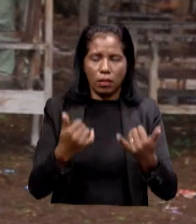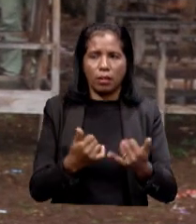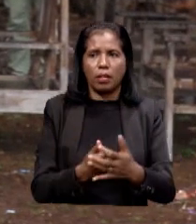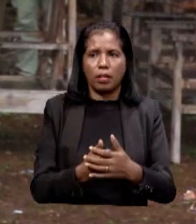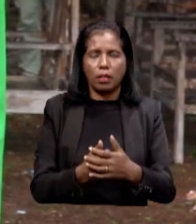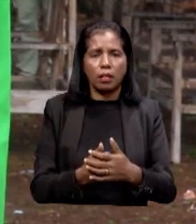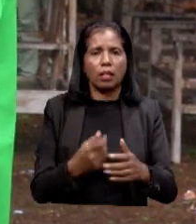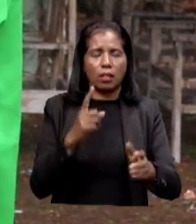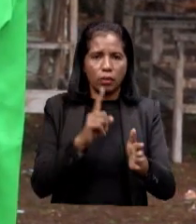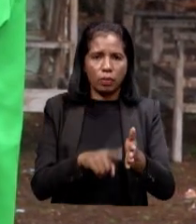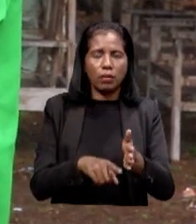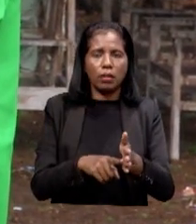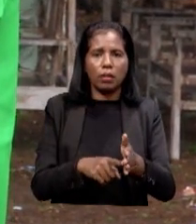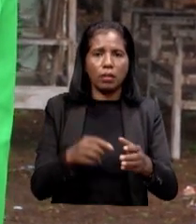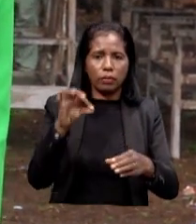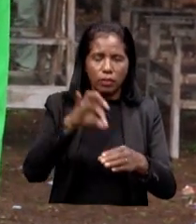irmã.